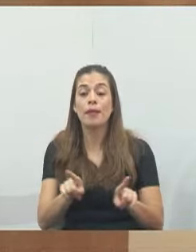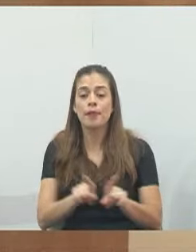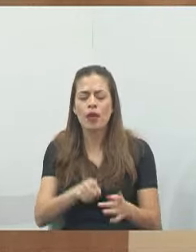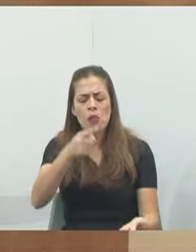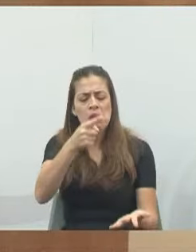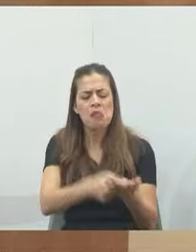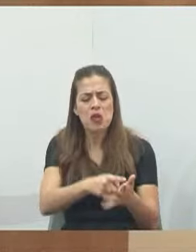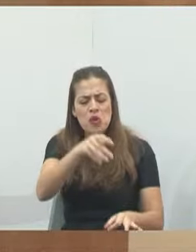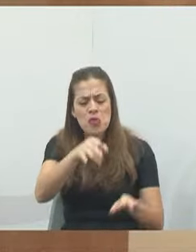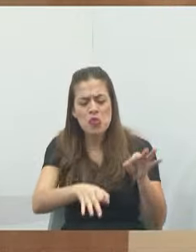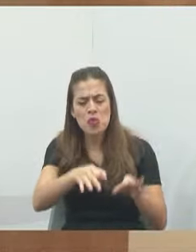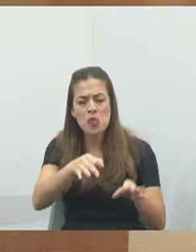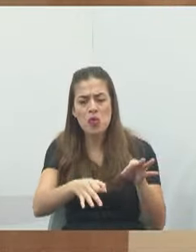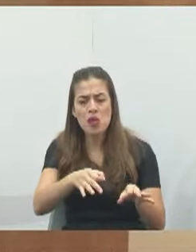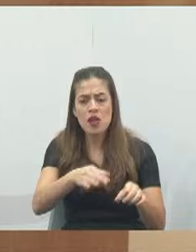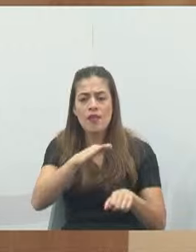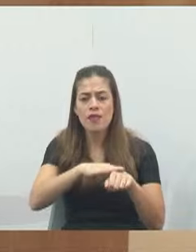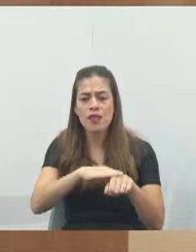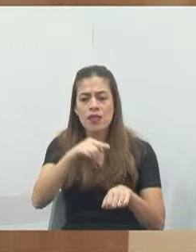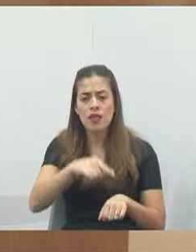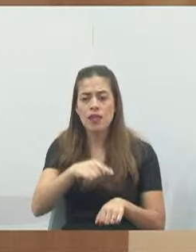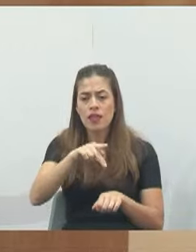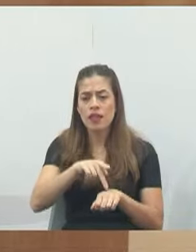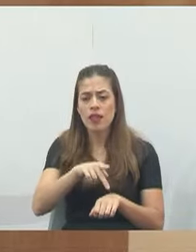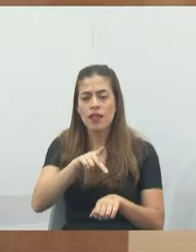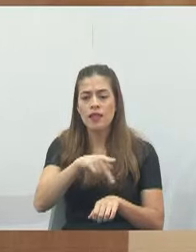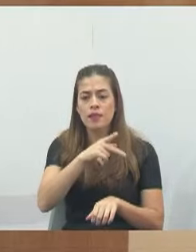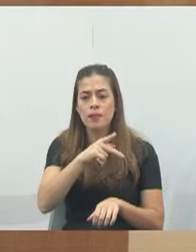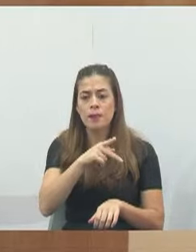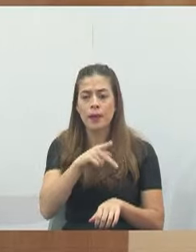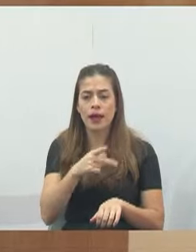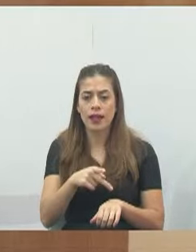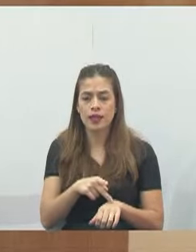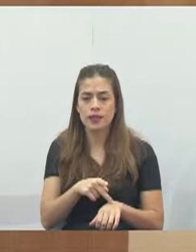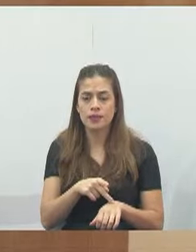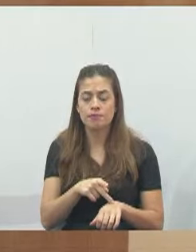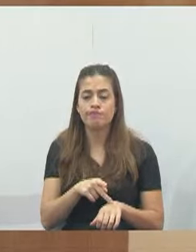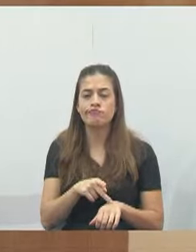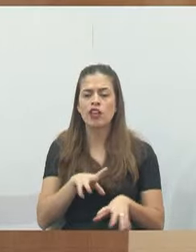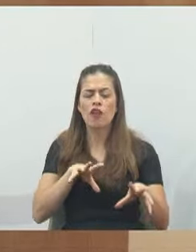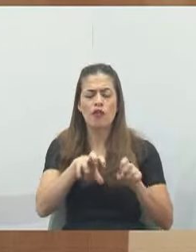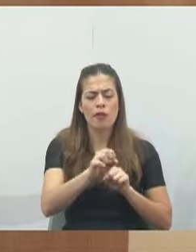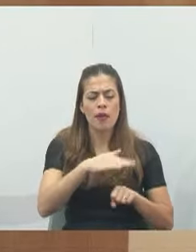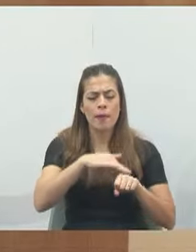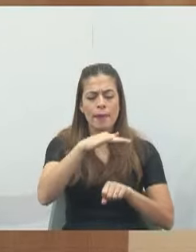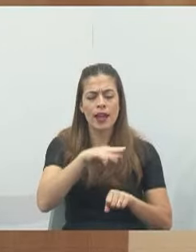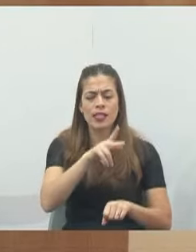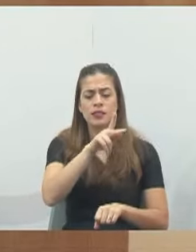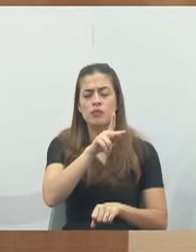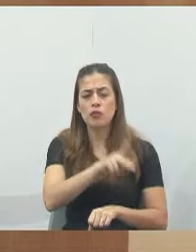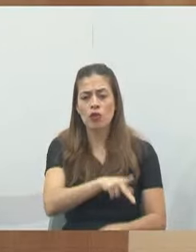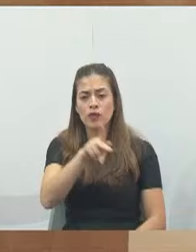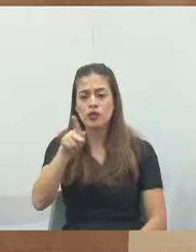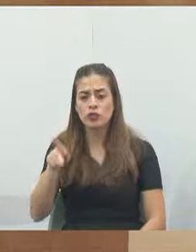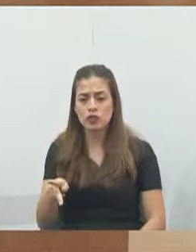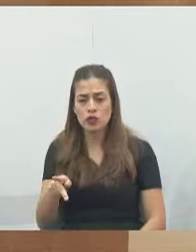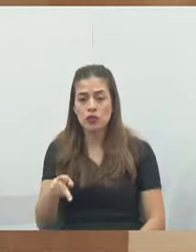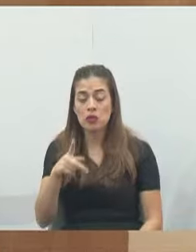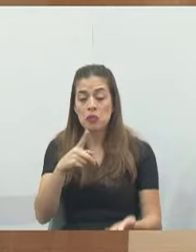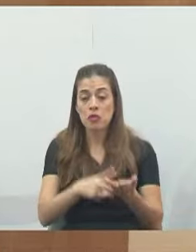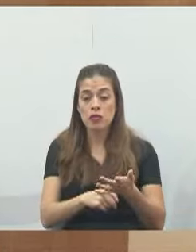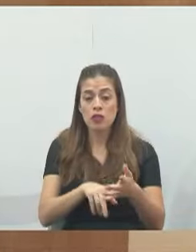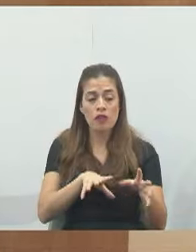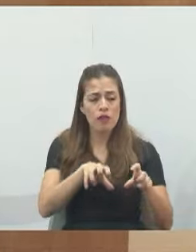fazer justiça nesse país. Que a gente consiga formar mais professores comprometidos em a gente